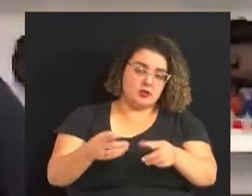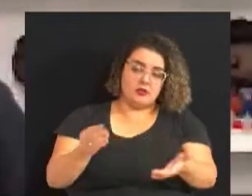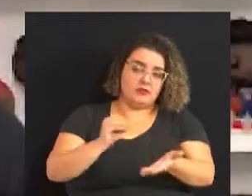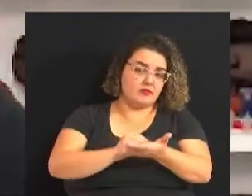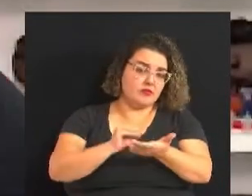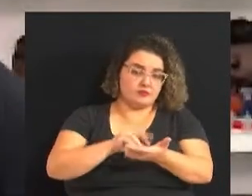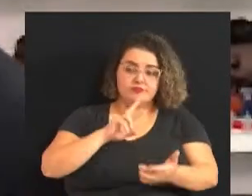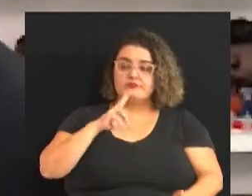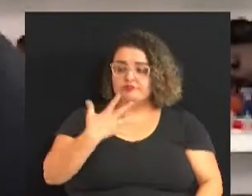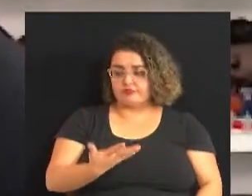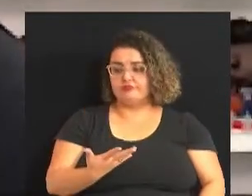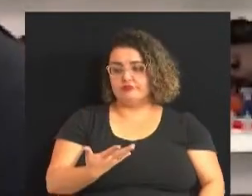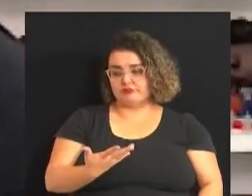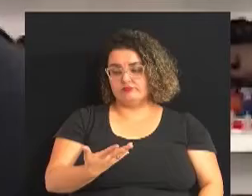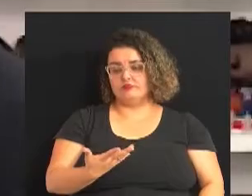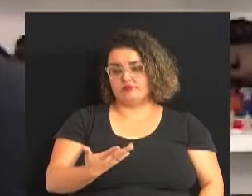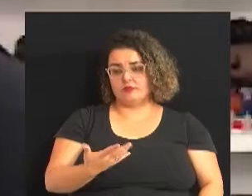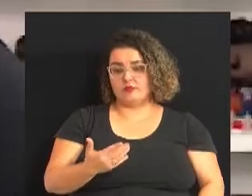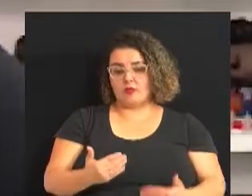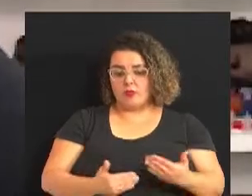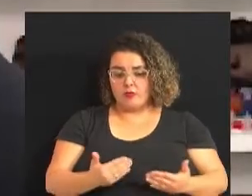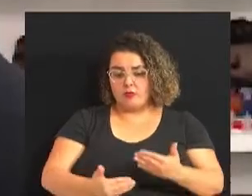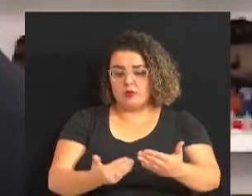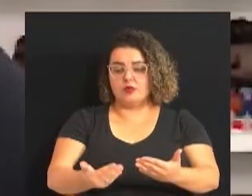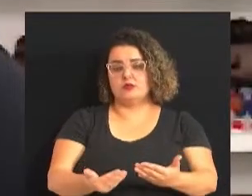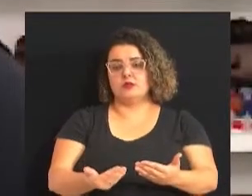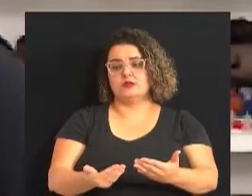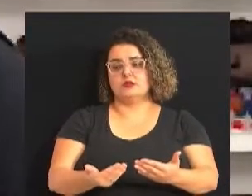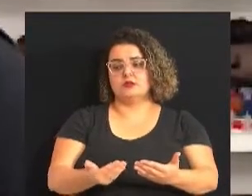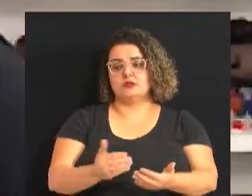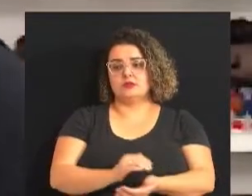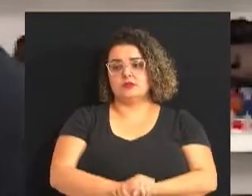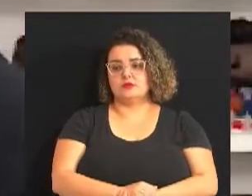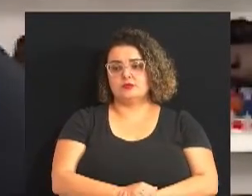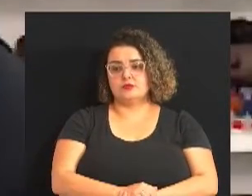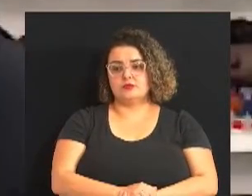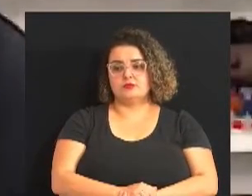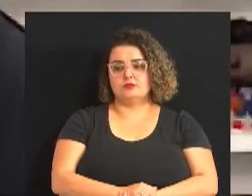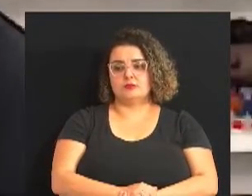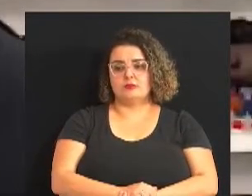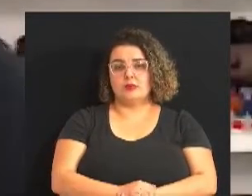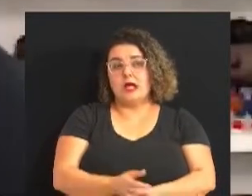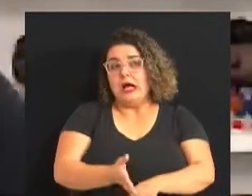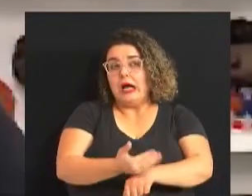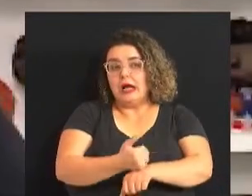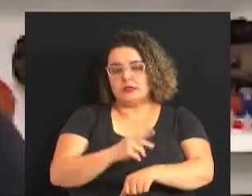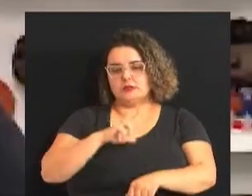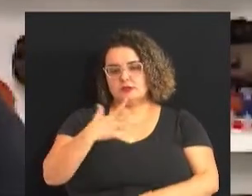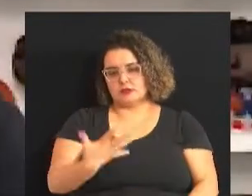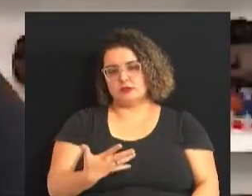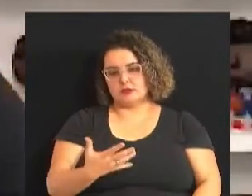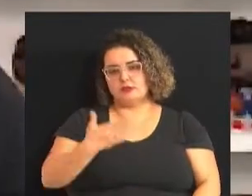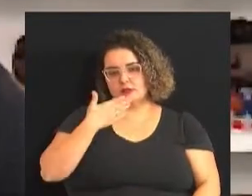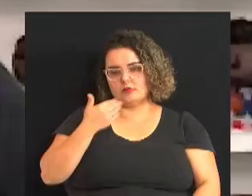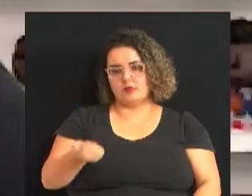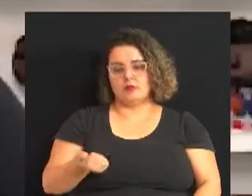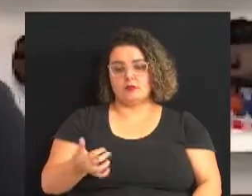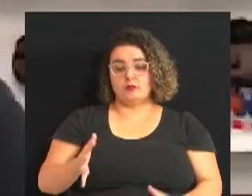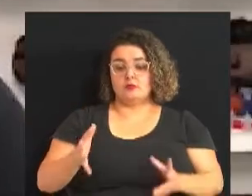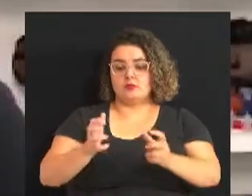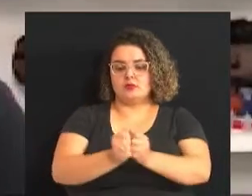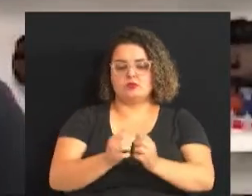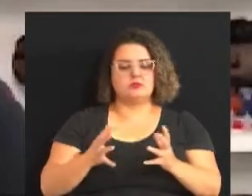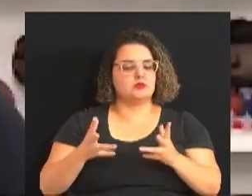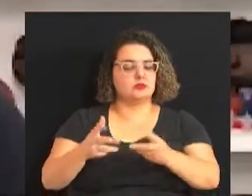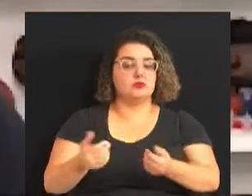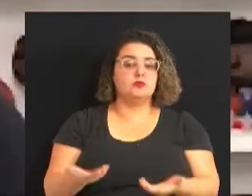vezes acaba rompendo um processo muito precoce. Então, assim, é uma conjunção. Nesse